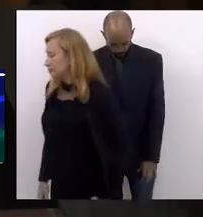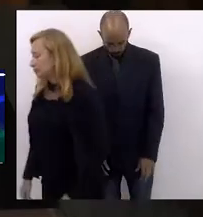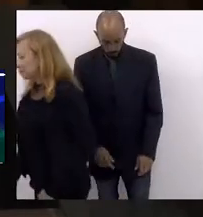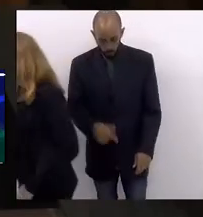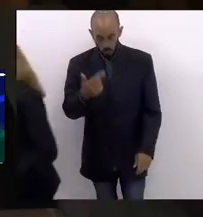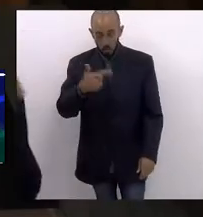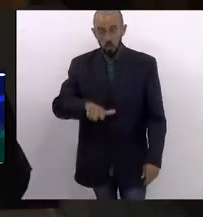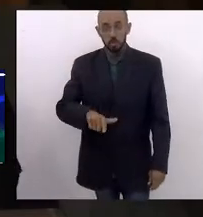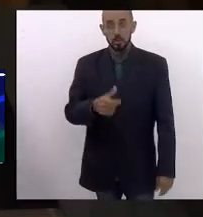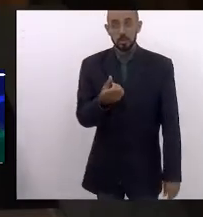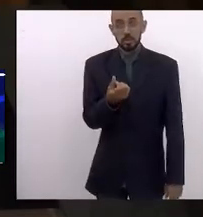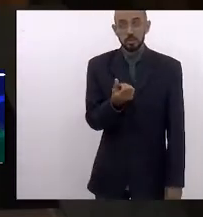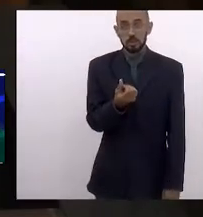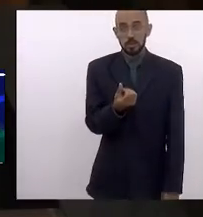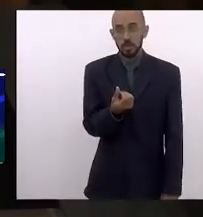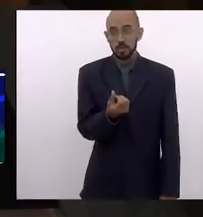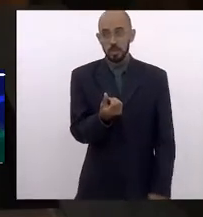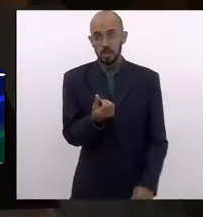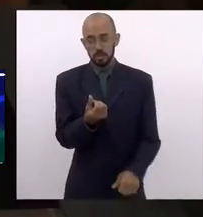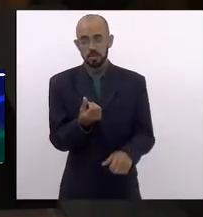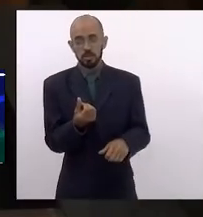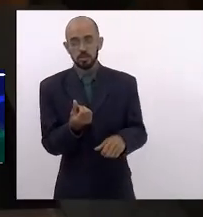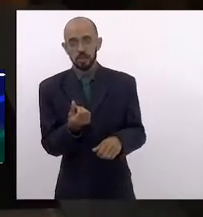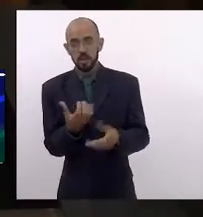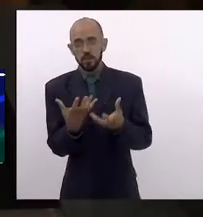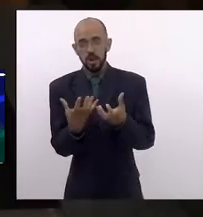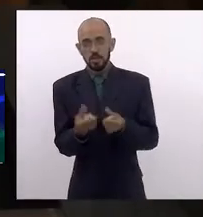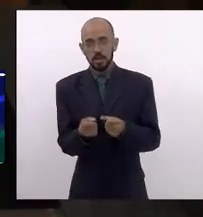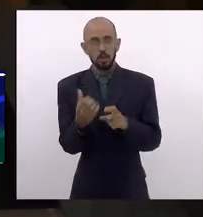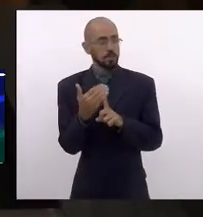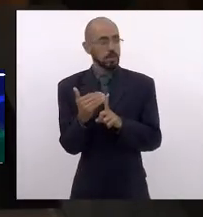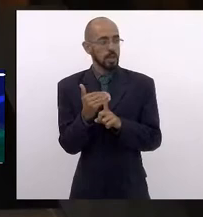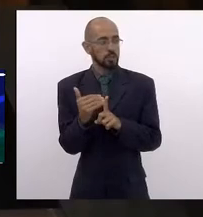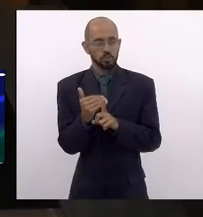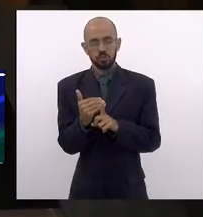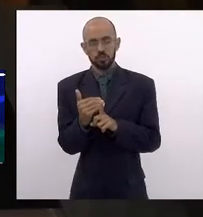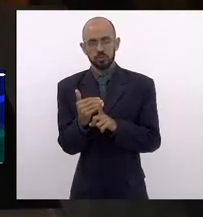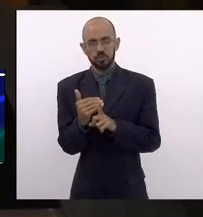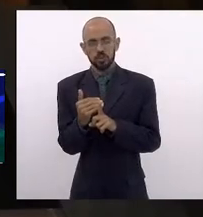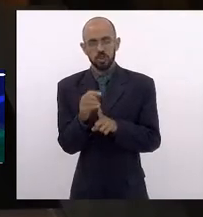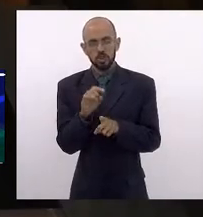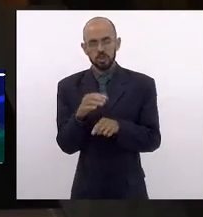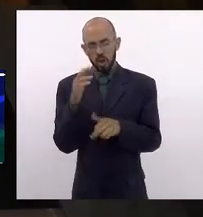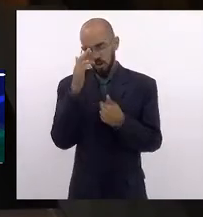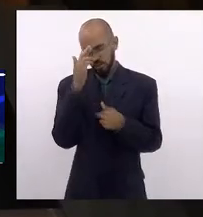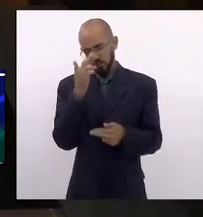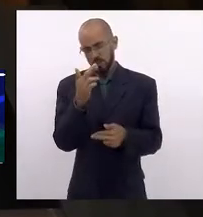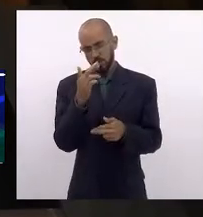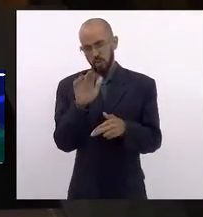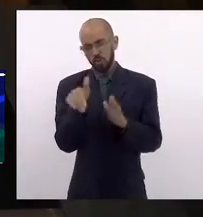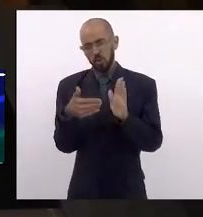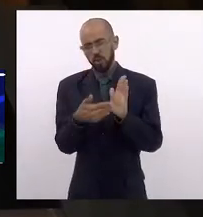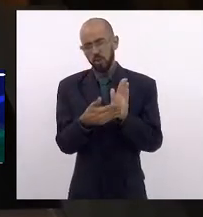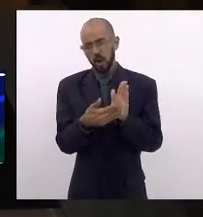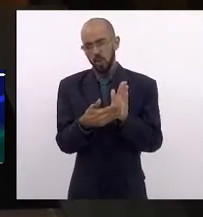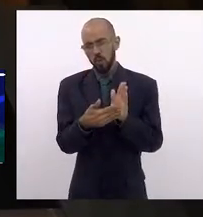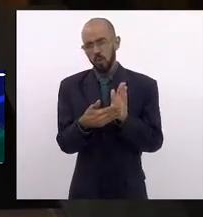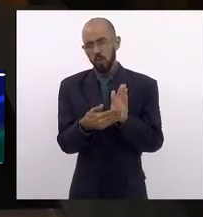16 cumpriu parcialmente Ah e só cumpriu integralmente